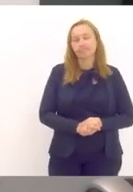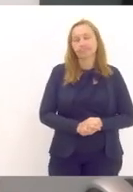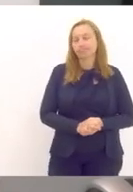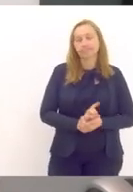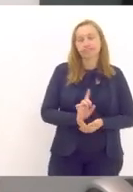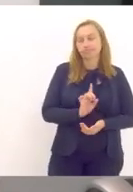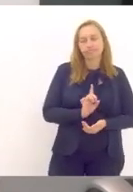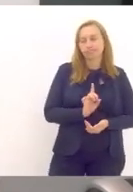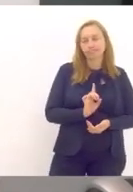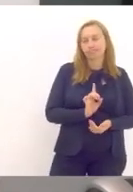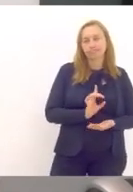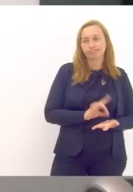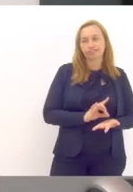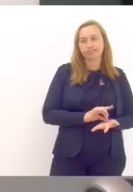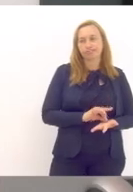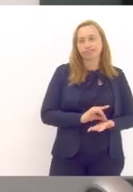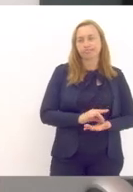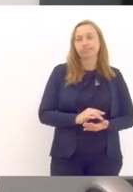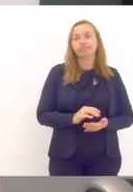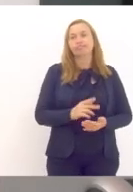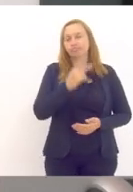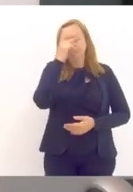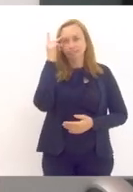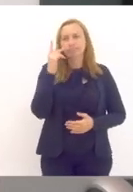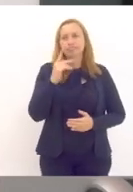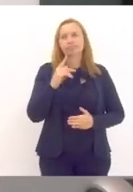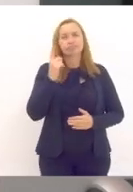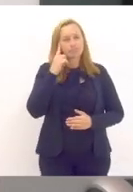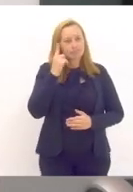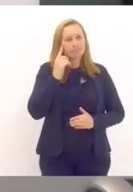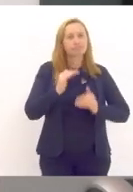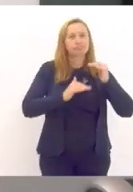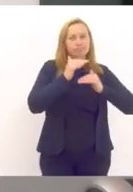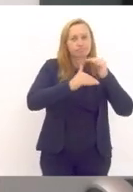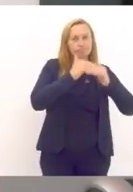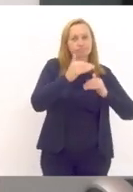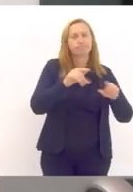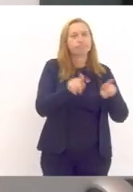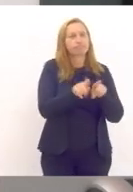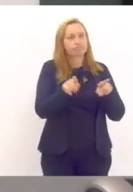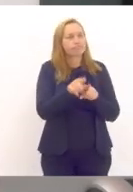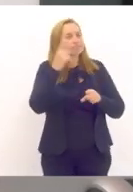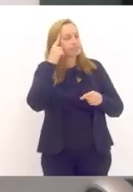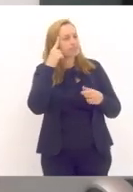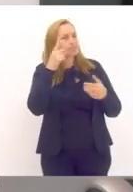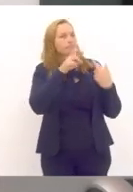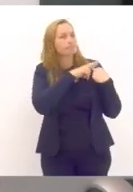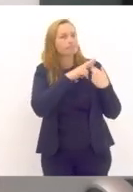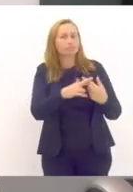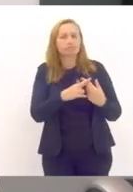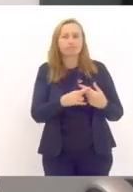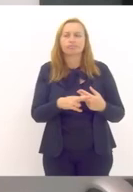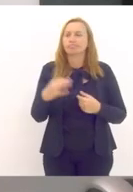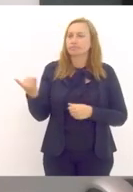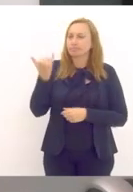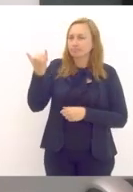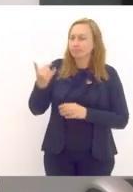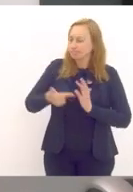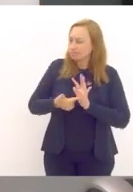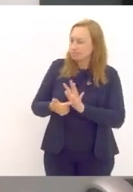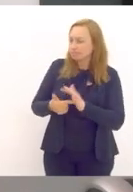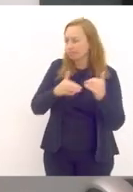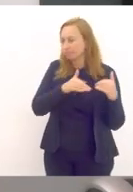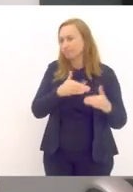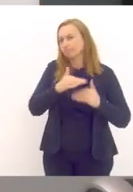Isso não é uma verdade. O desenvolvimentista, ele pensa também com responsabilidade, porque, ao mesmo tempo que é importante trazer desenvolvimento,